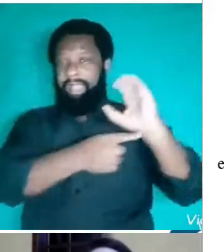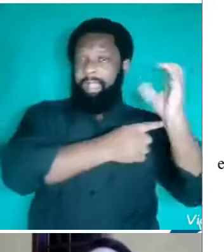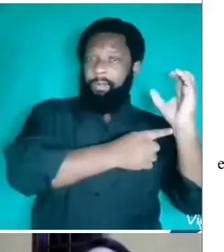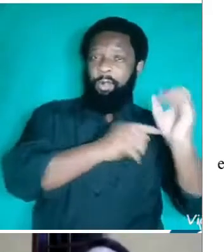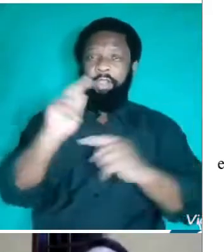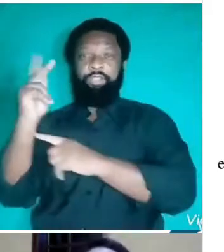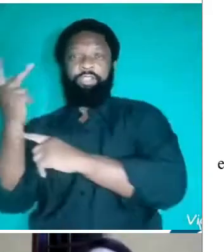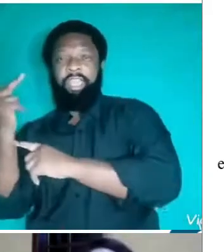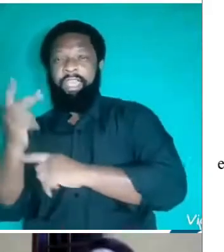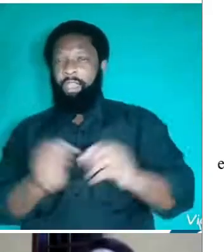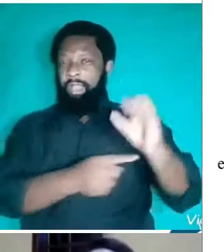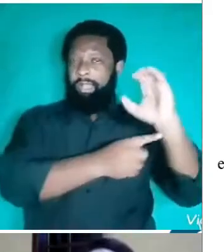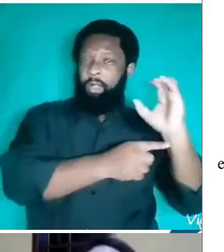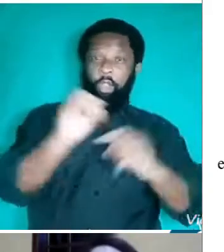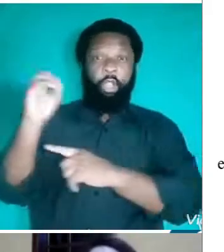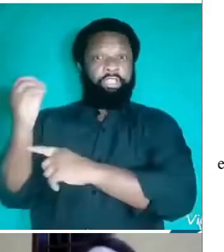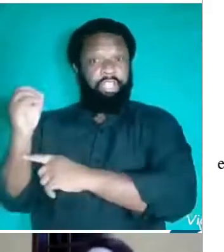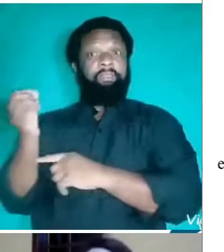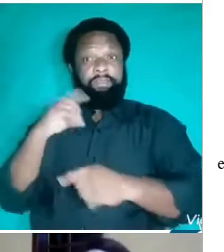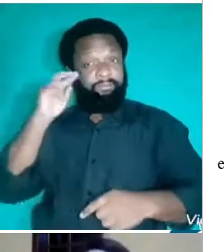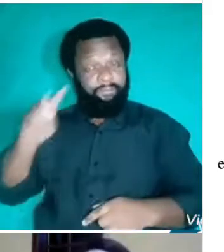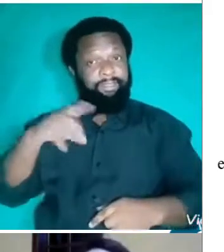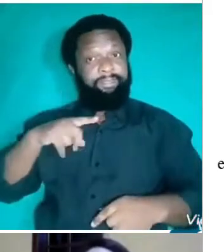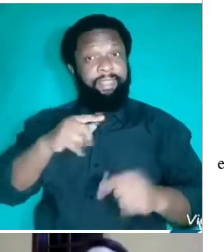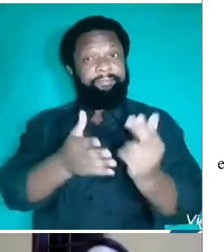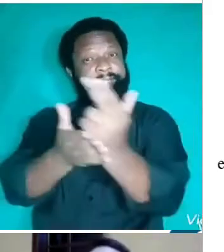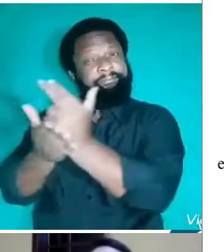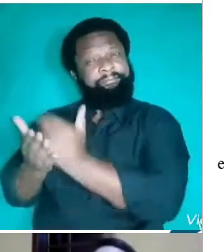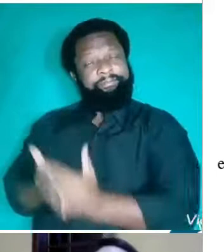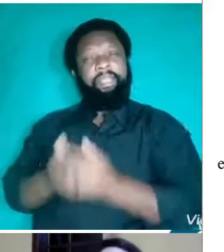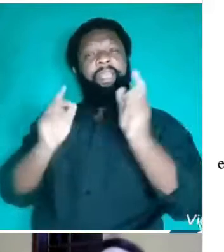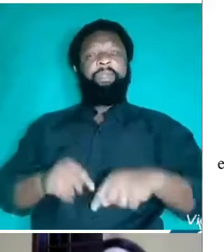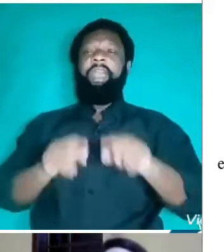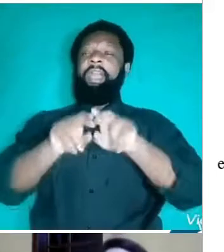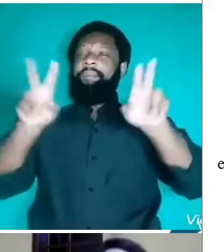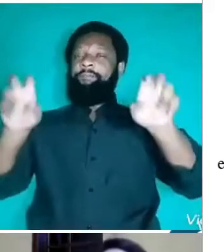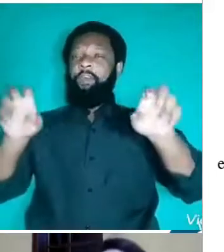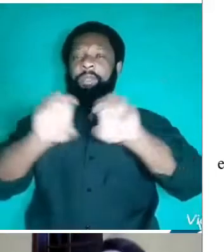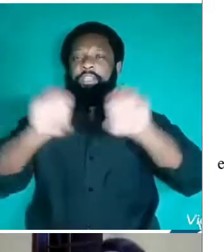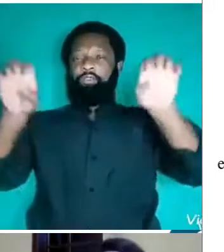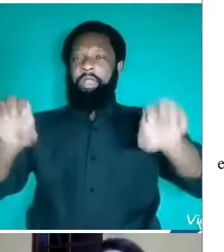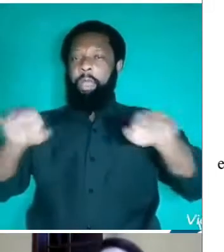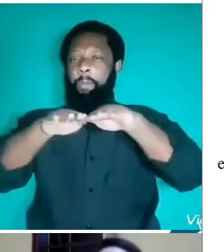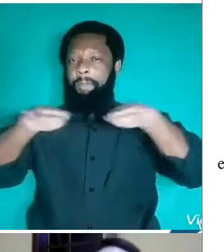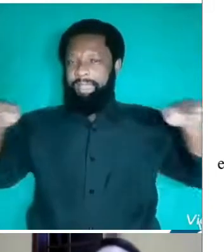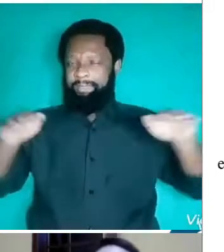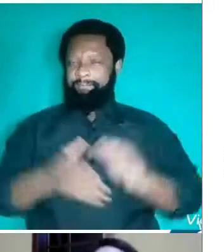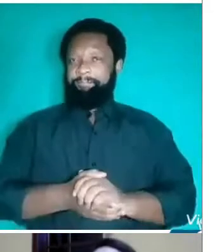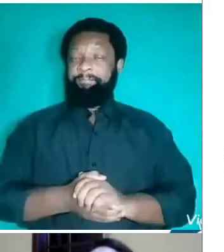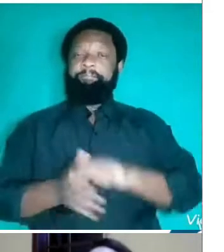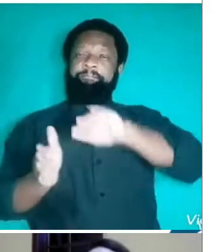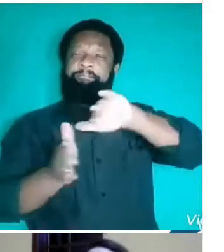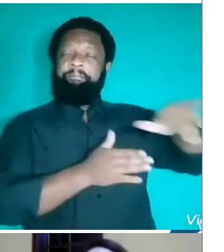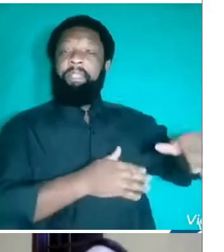carbono, hidrogênio e oxigênio estão sendo representadas. Então, essa é a fórmula estrutural plana.